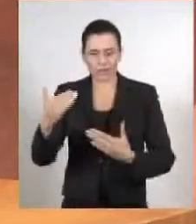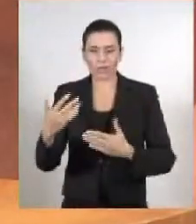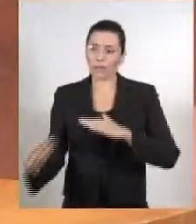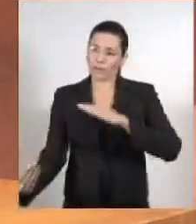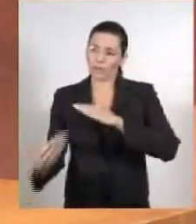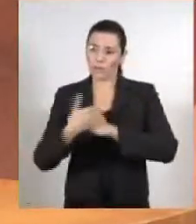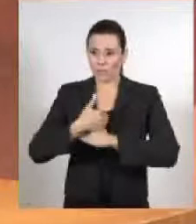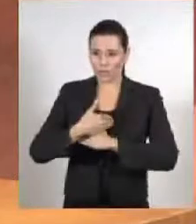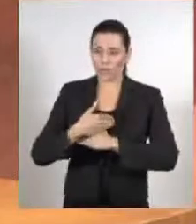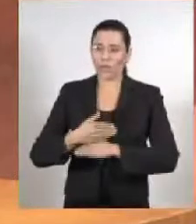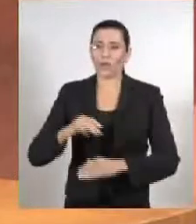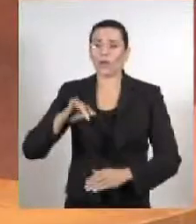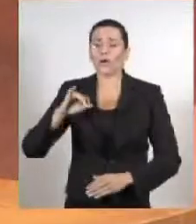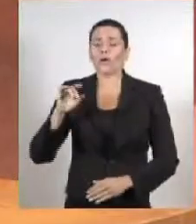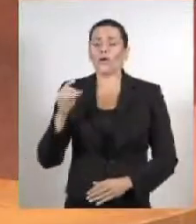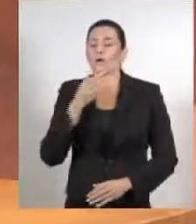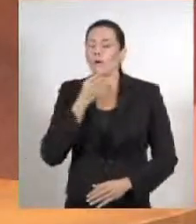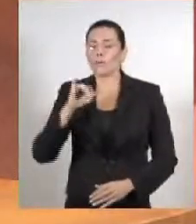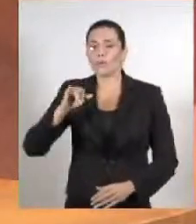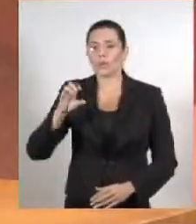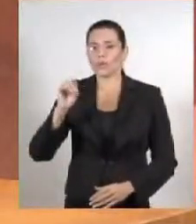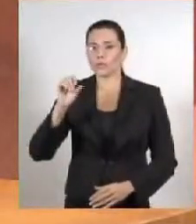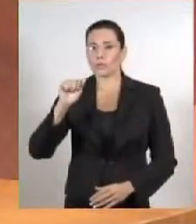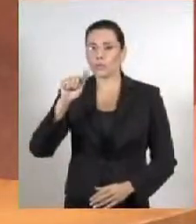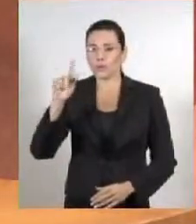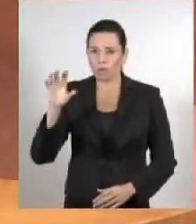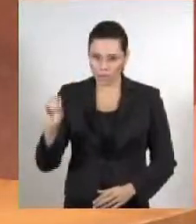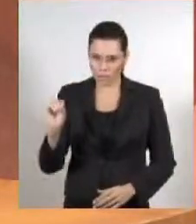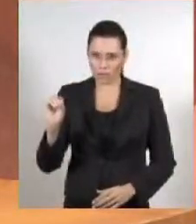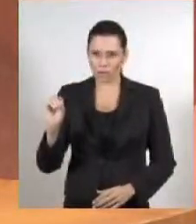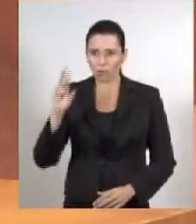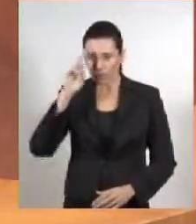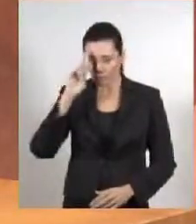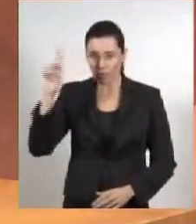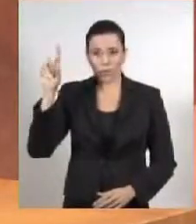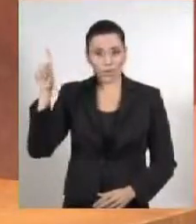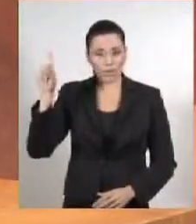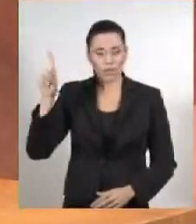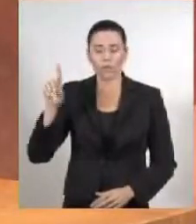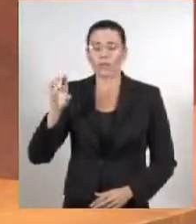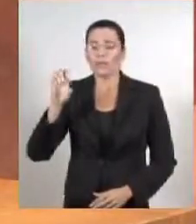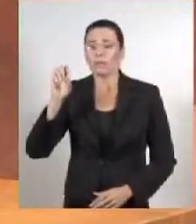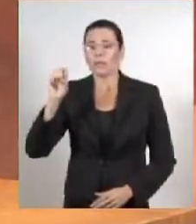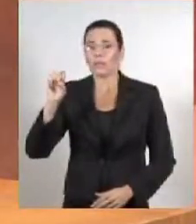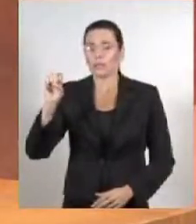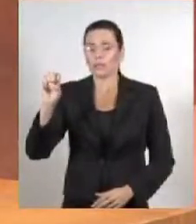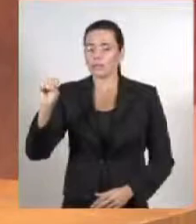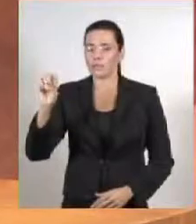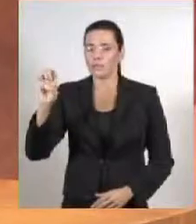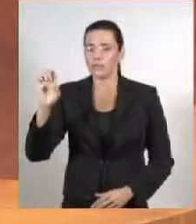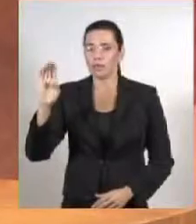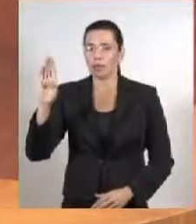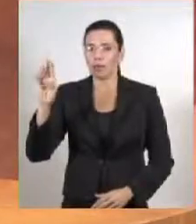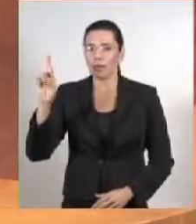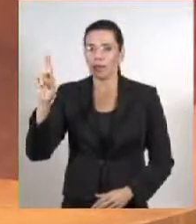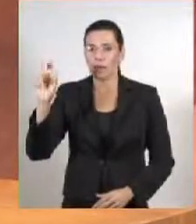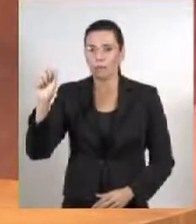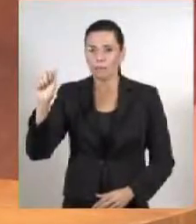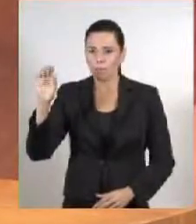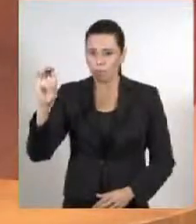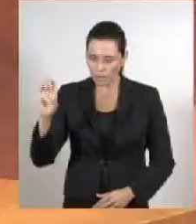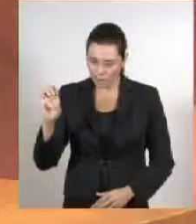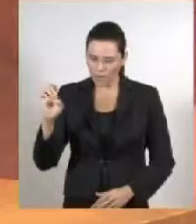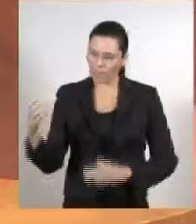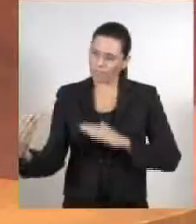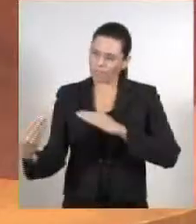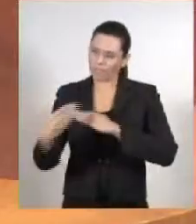João Martins, que esteve ontem no nosso gabinete, onde tivemos a oportunidade de discutir algumas políticas